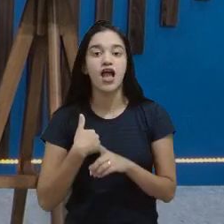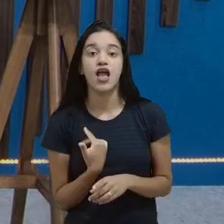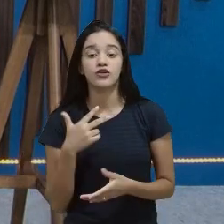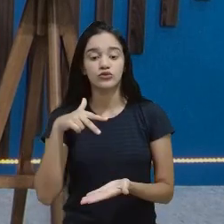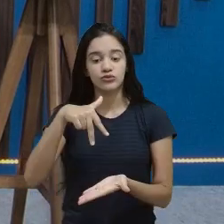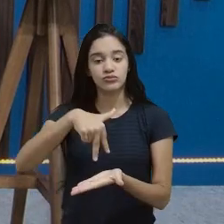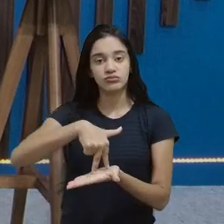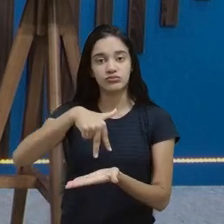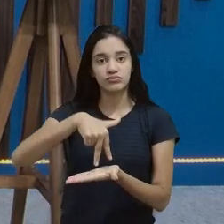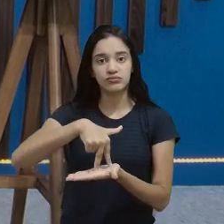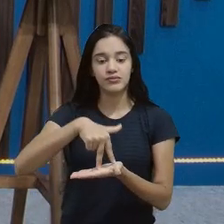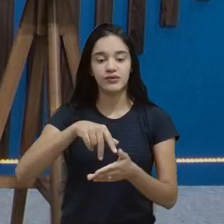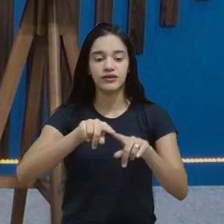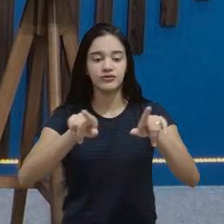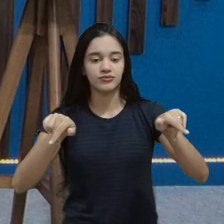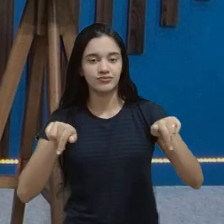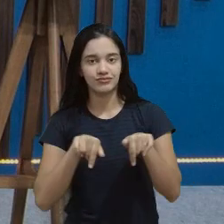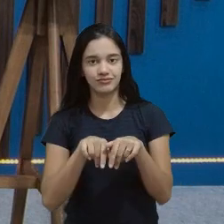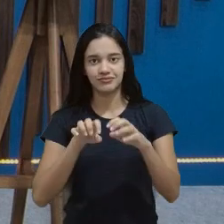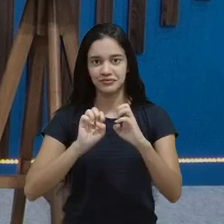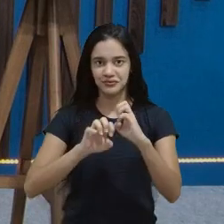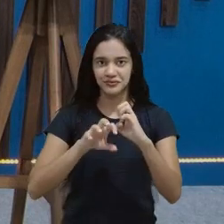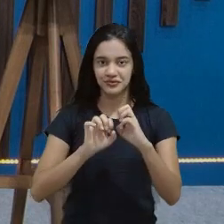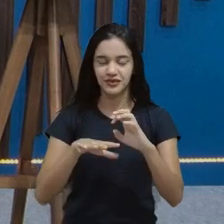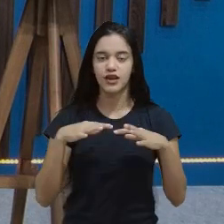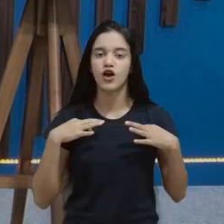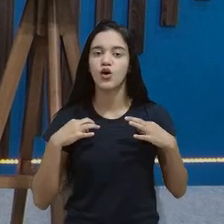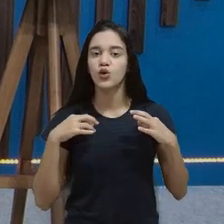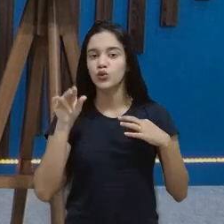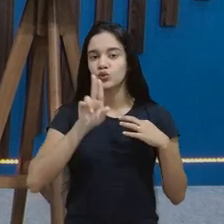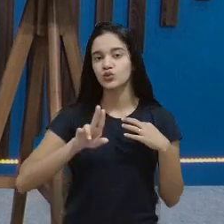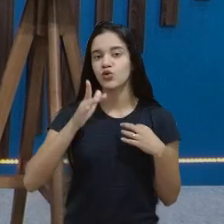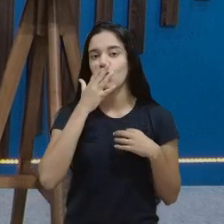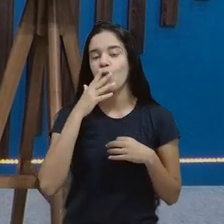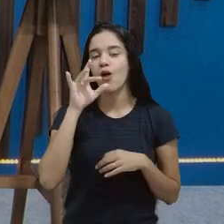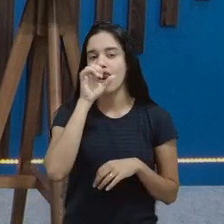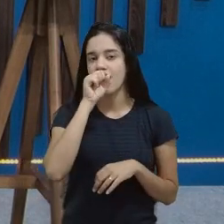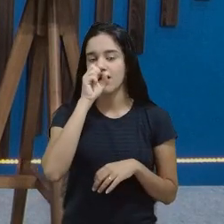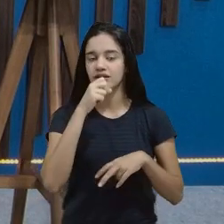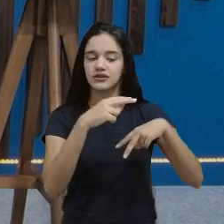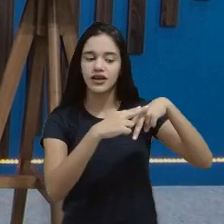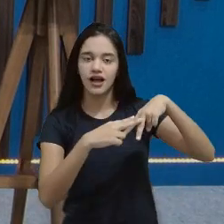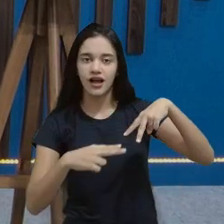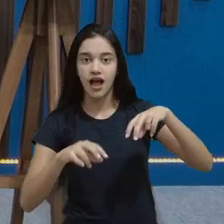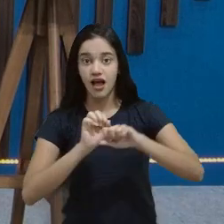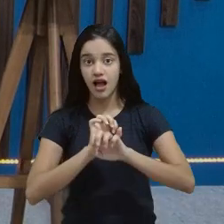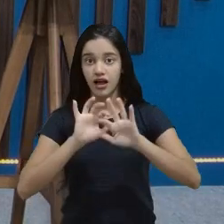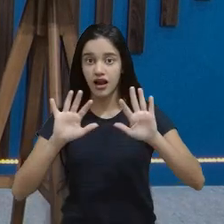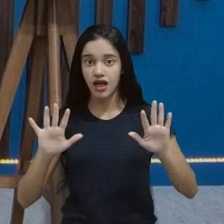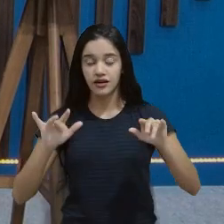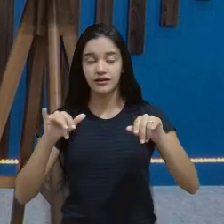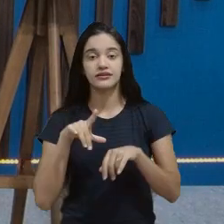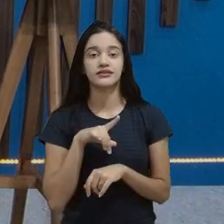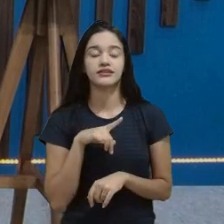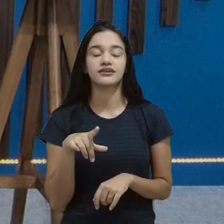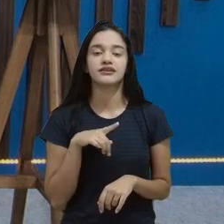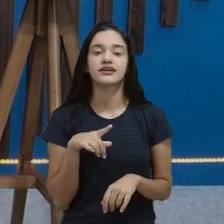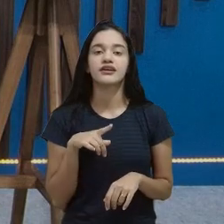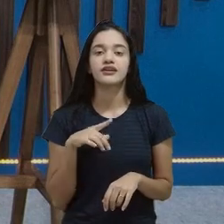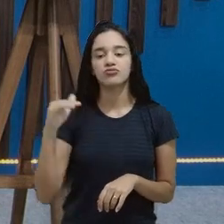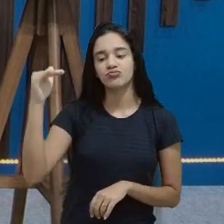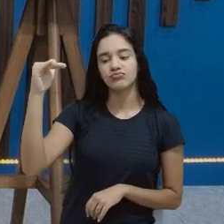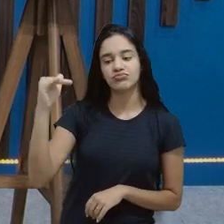pé nos estúdios Educa Recife, visto blusa laranja, calça jeans clara. Tenho